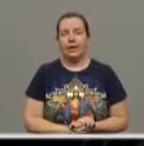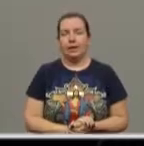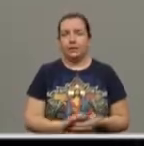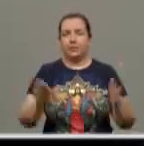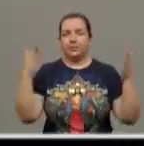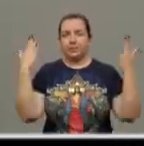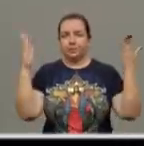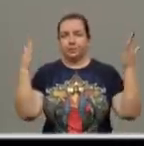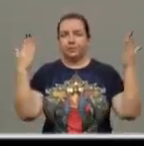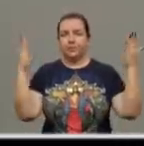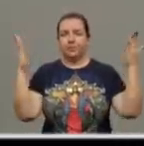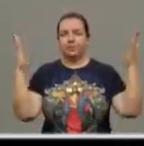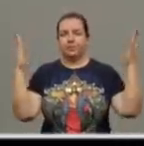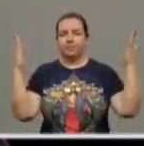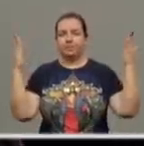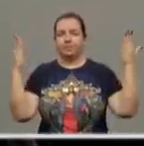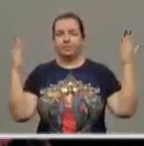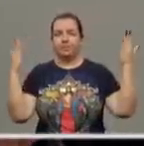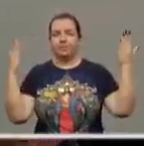palavra.